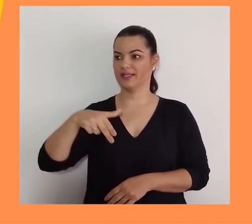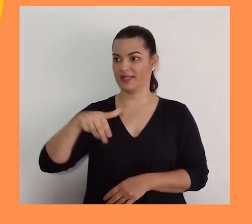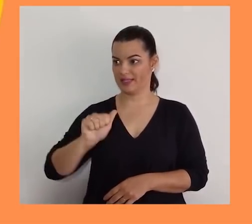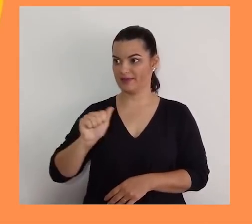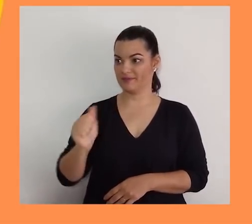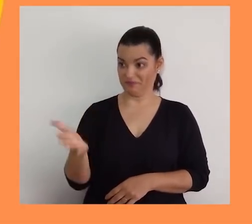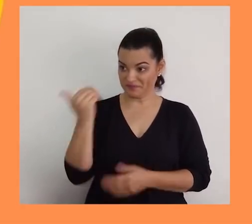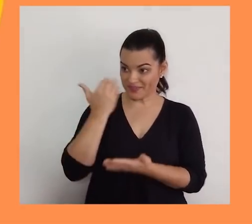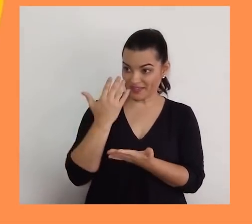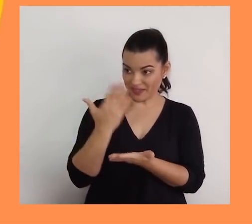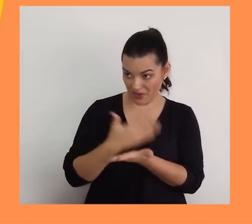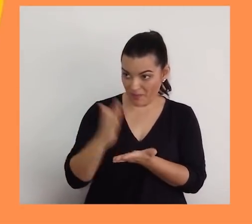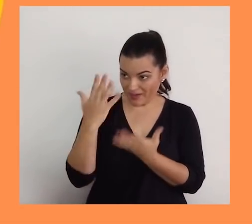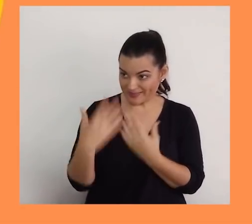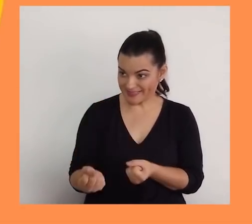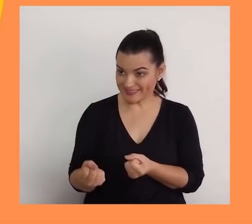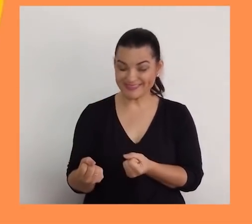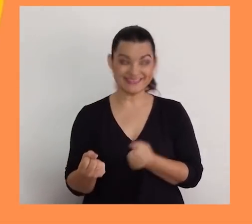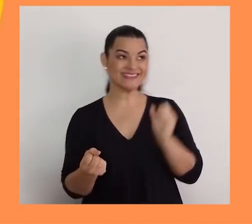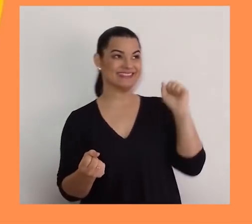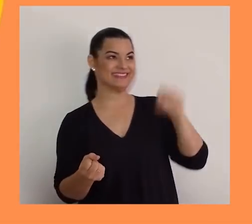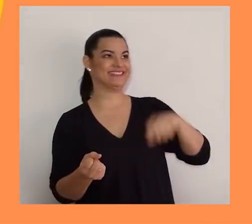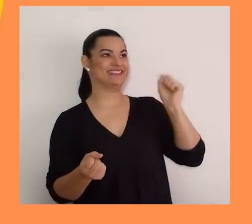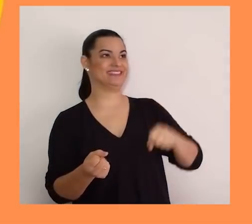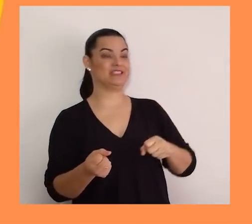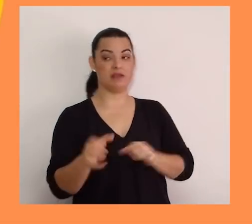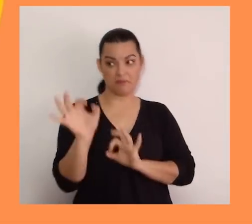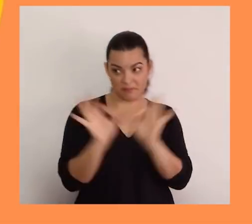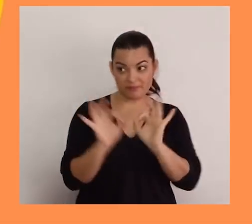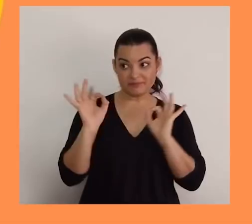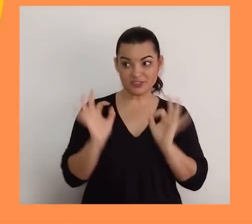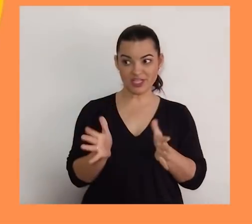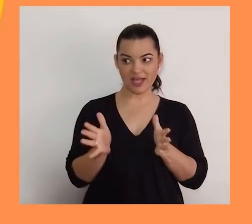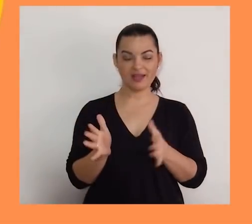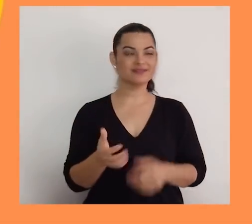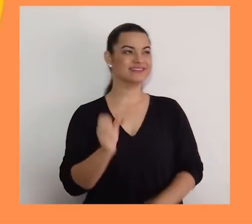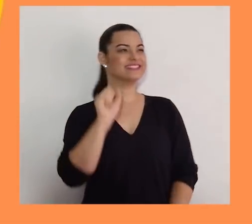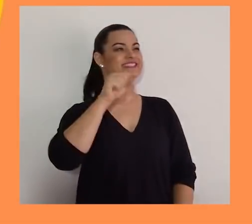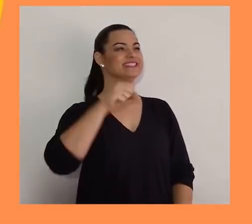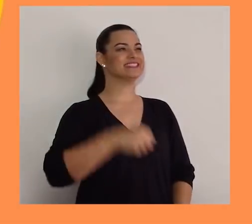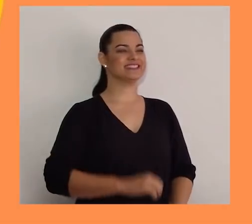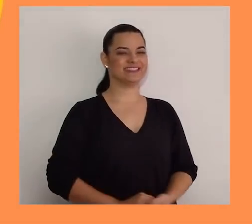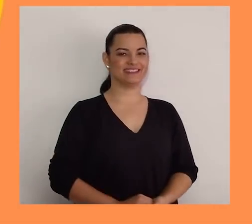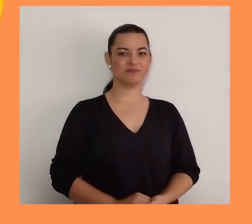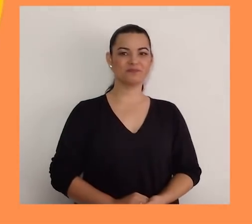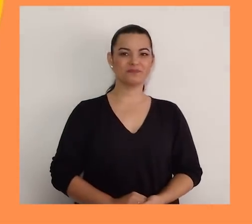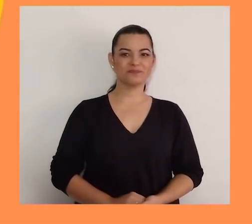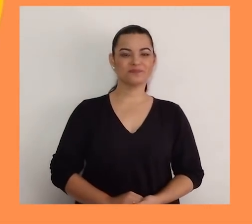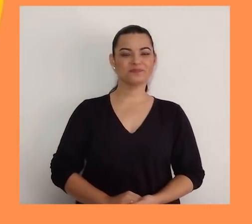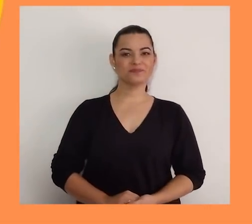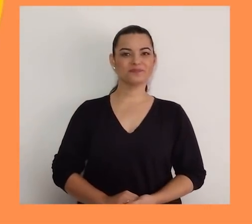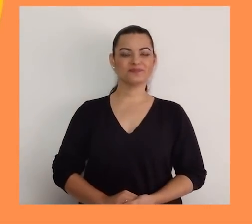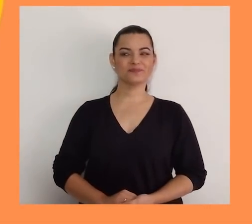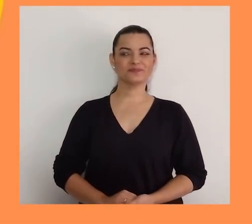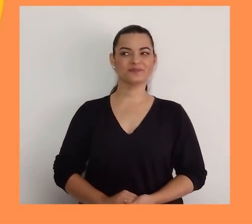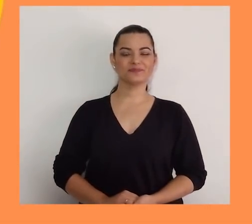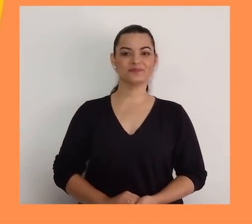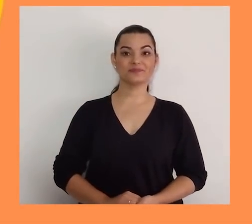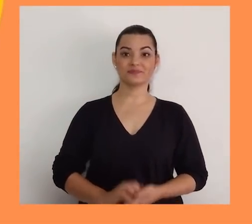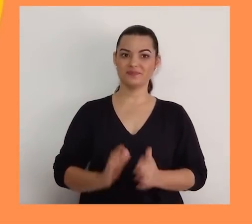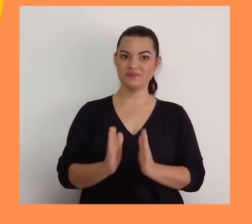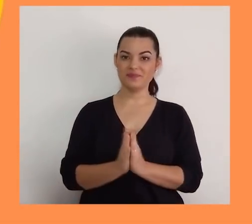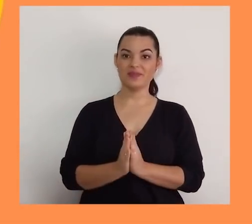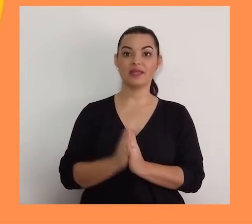Não. Então vou ter que ler de novo depois. Foi a Silvana Rando que desenhou e escreveu. Mas